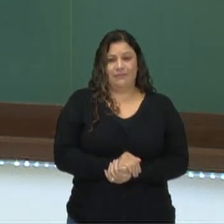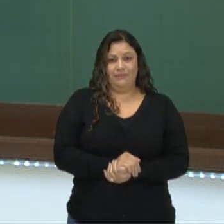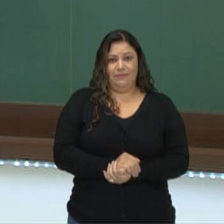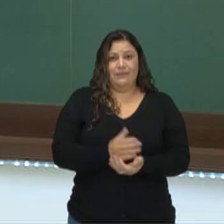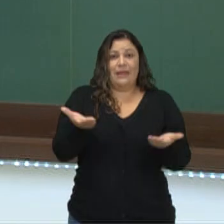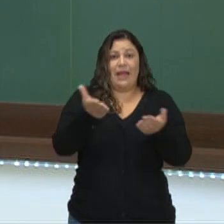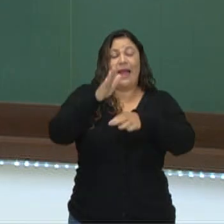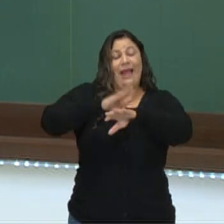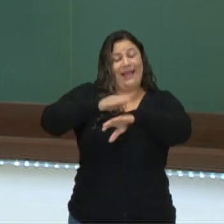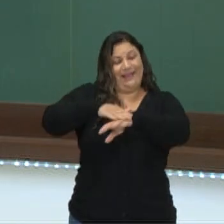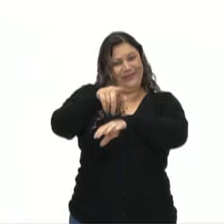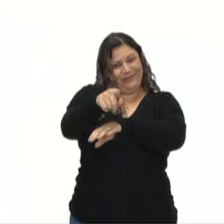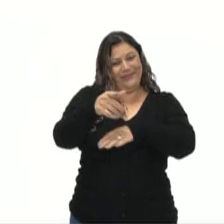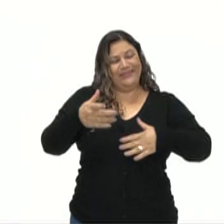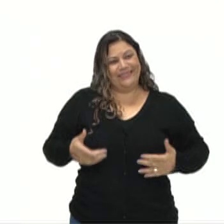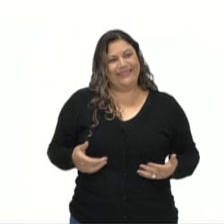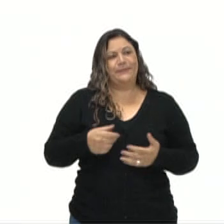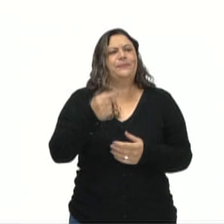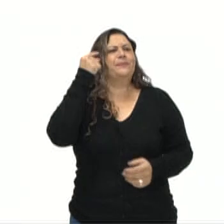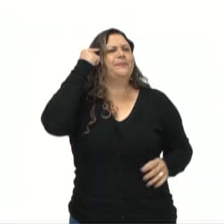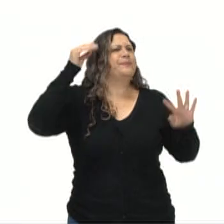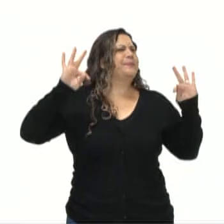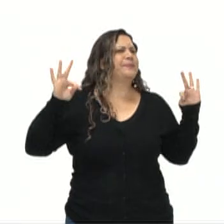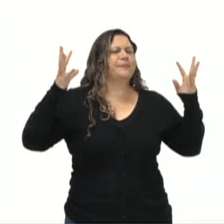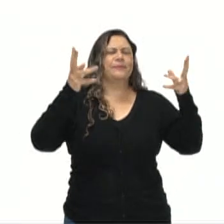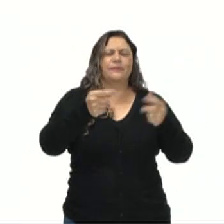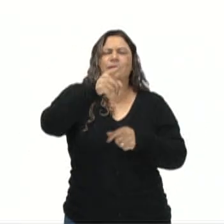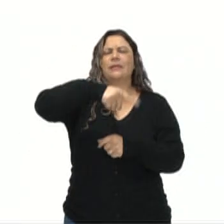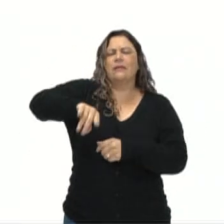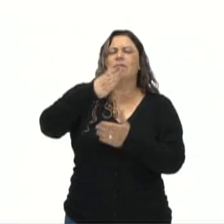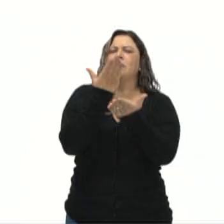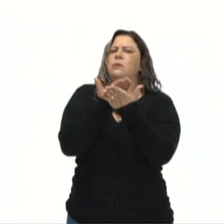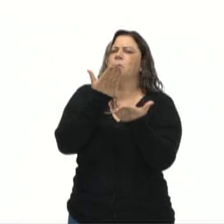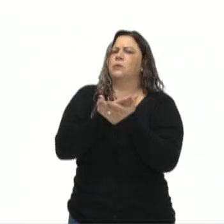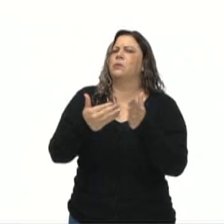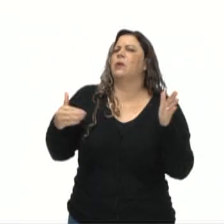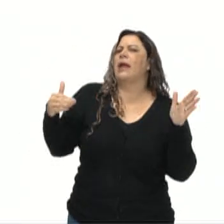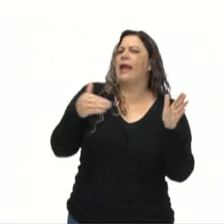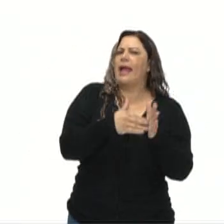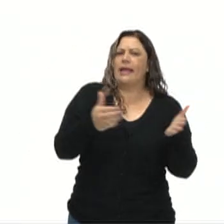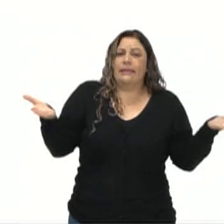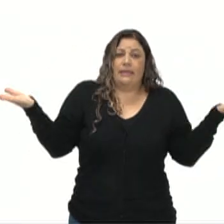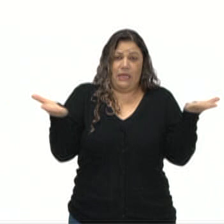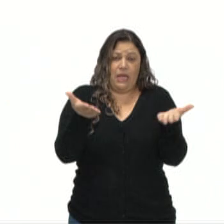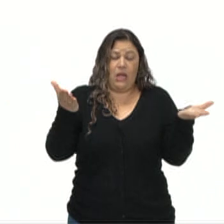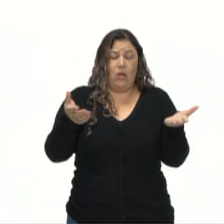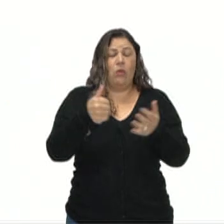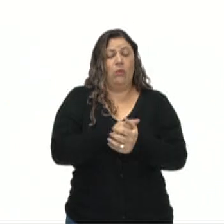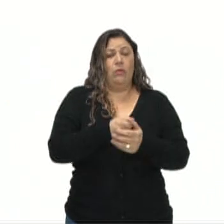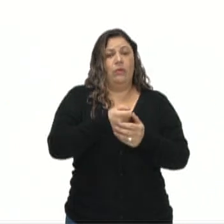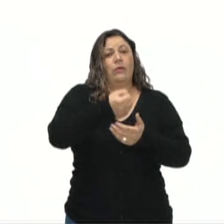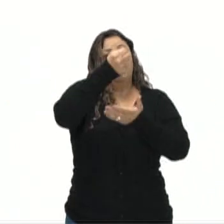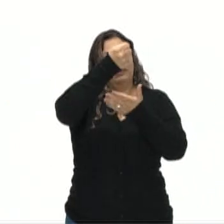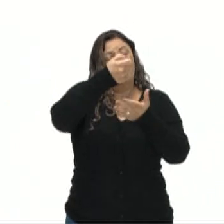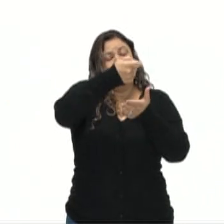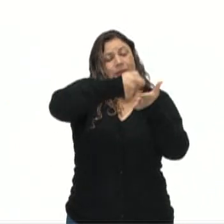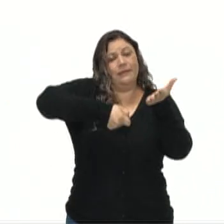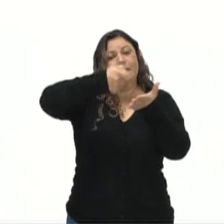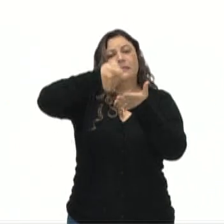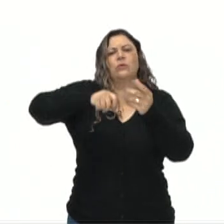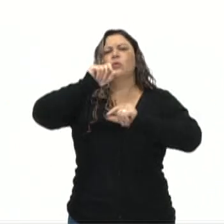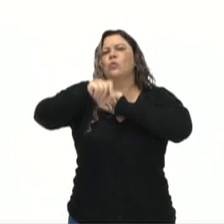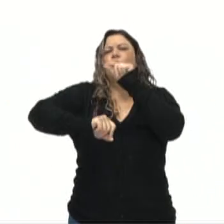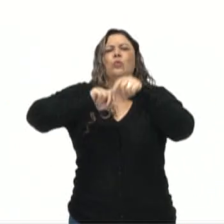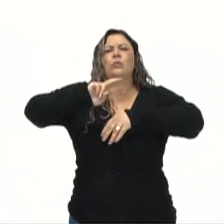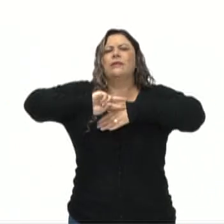Agora é a tua vez, vamos lá? Pensando em tudo que você estudou até o momento, escreva quais as principais causas dos